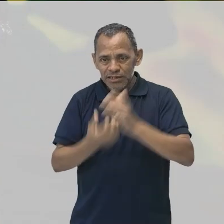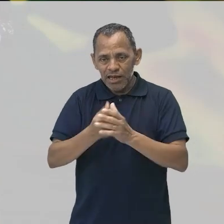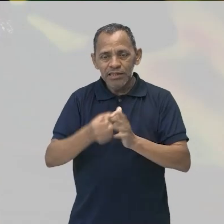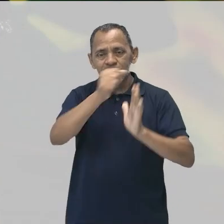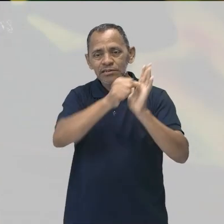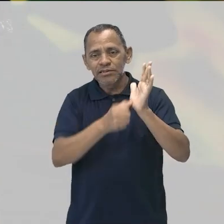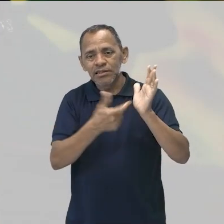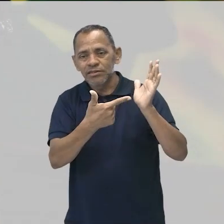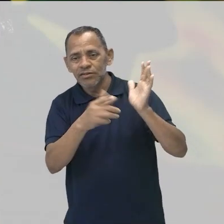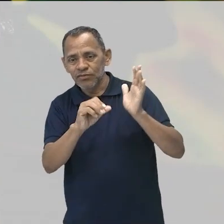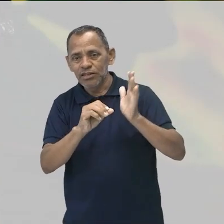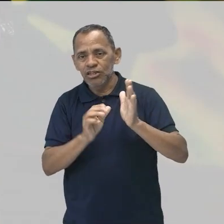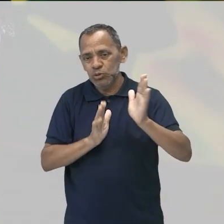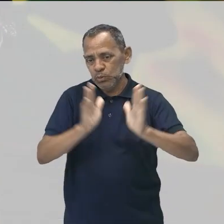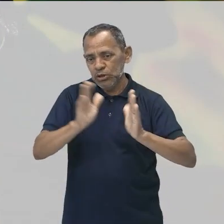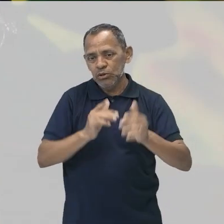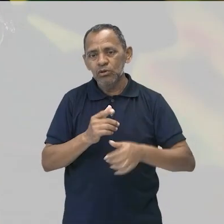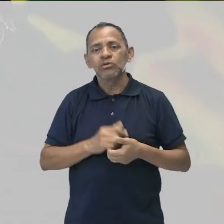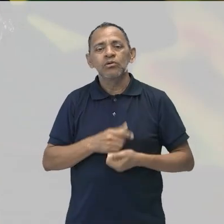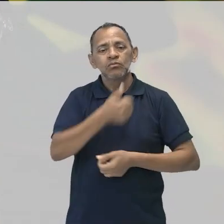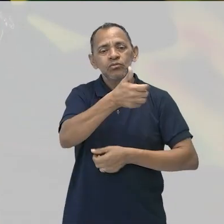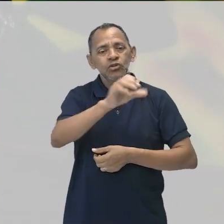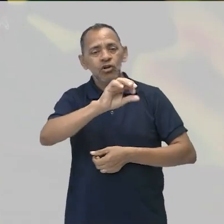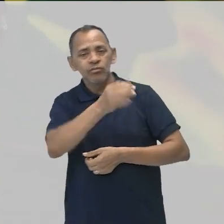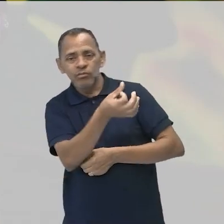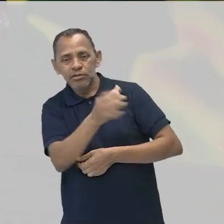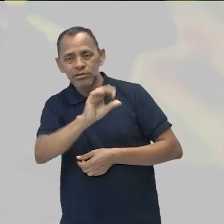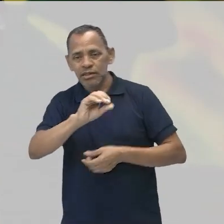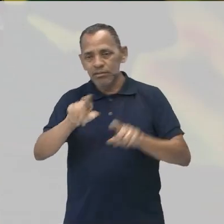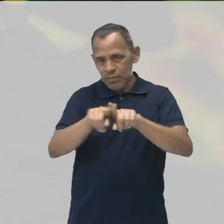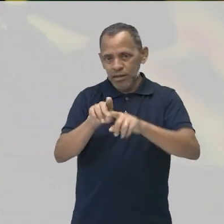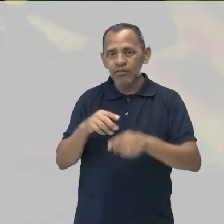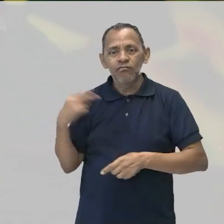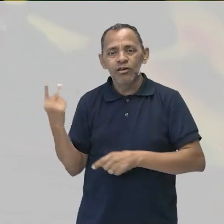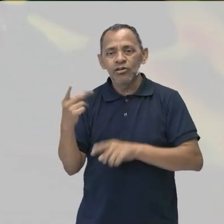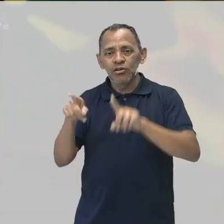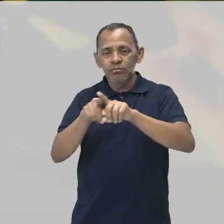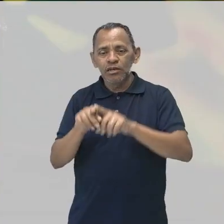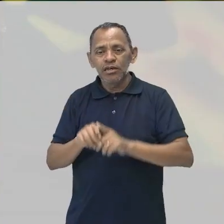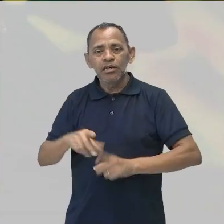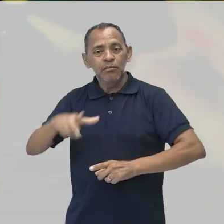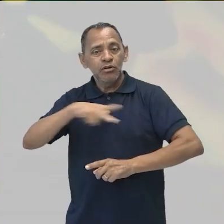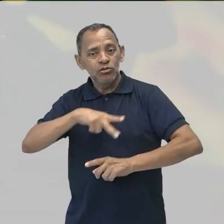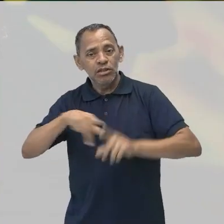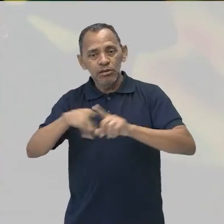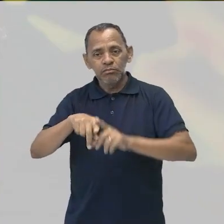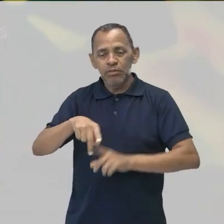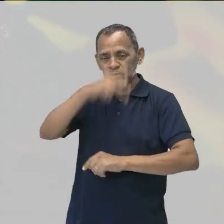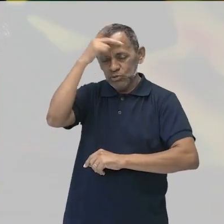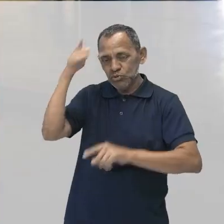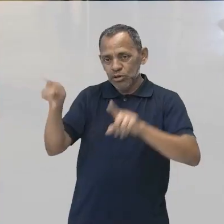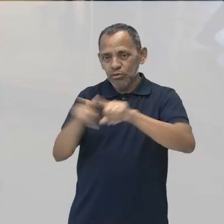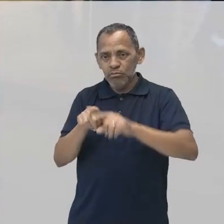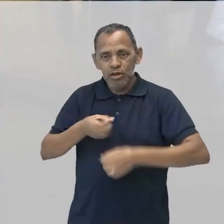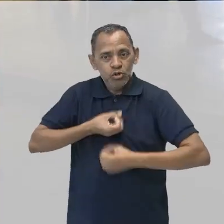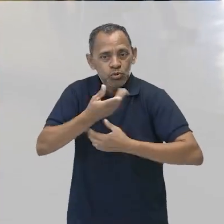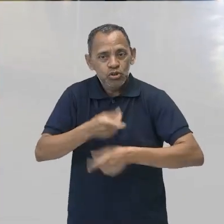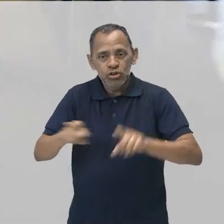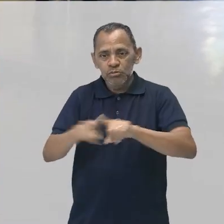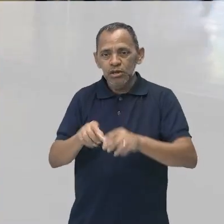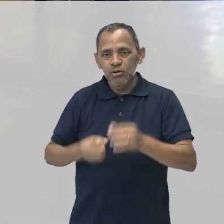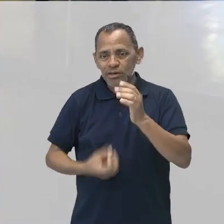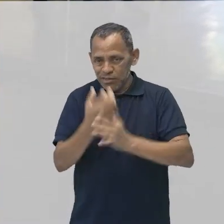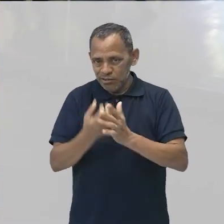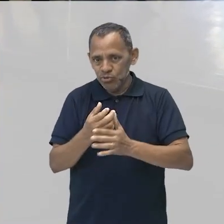em meados da década de 60, e traz a valorização do indivíduo e de suas expressões. O criador em